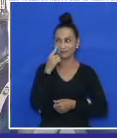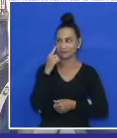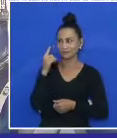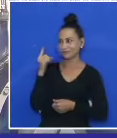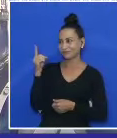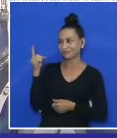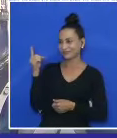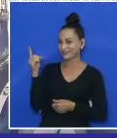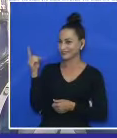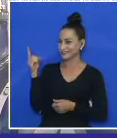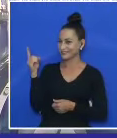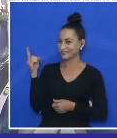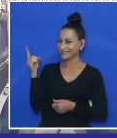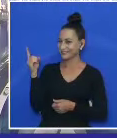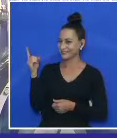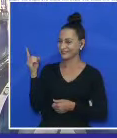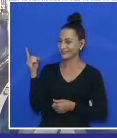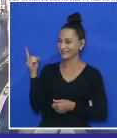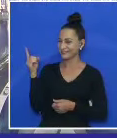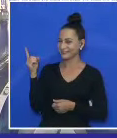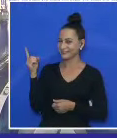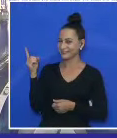Bolas posicionadas.